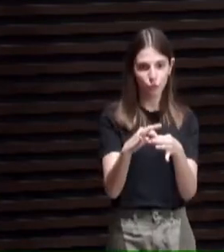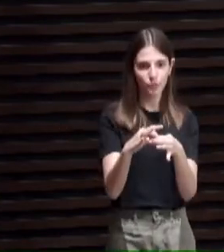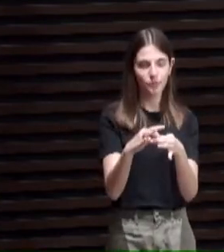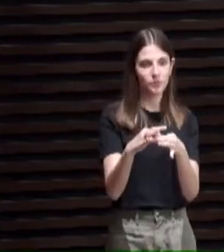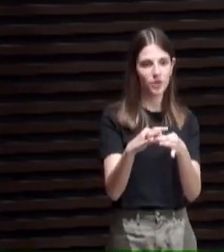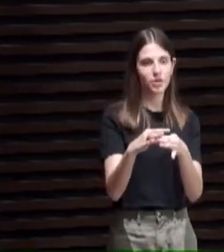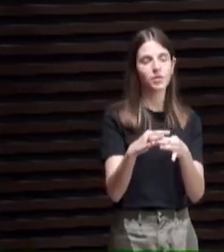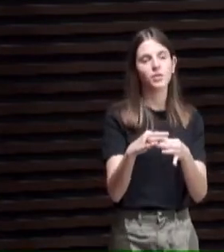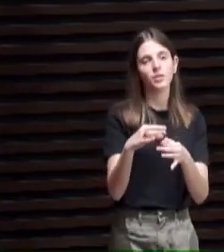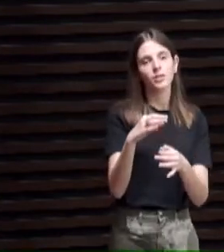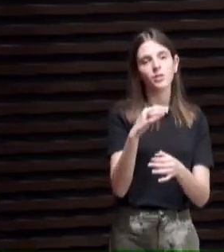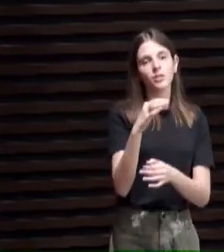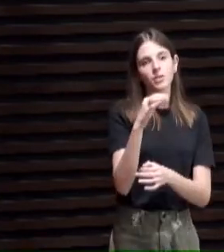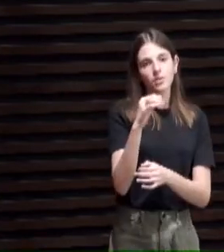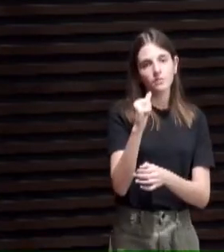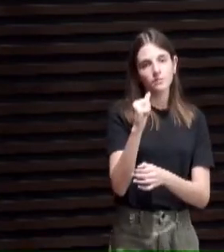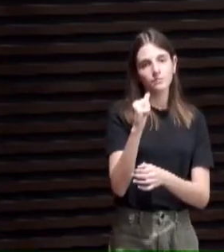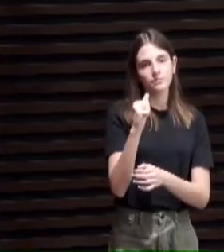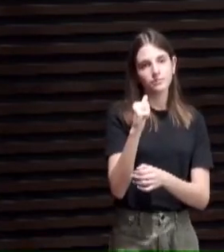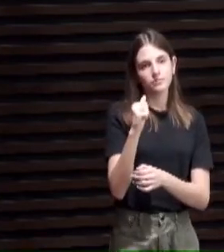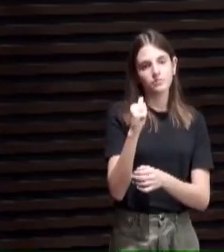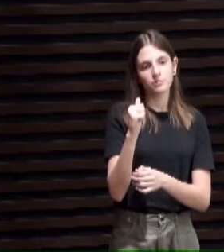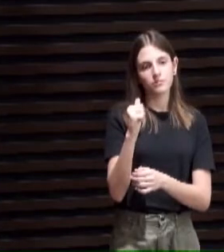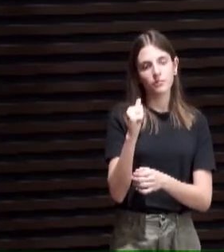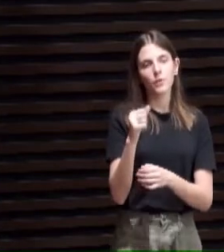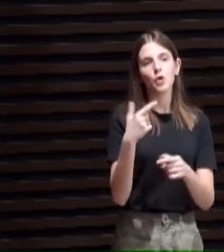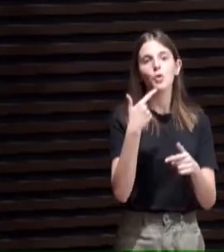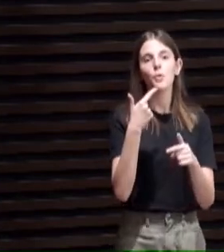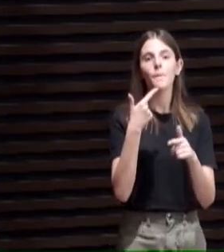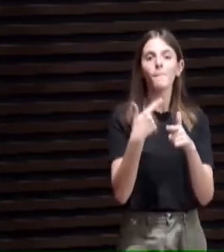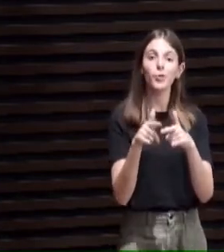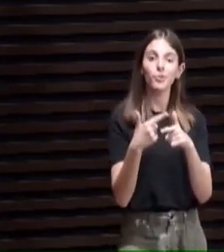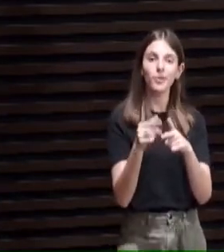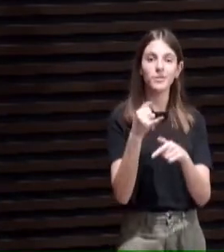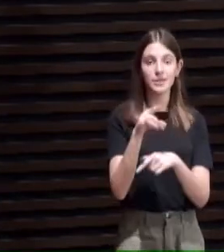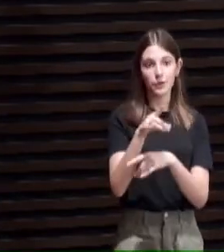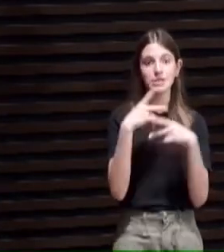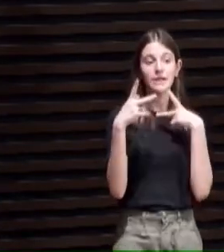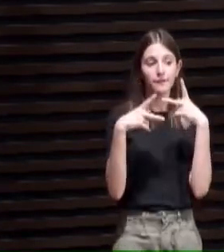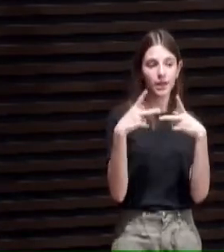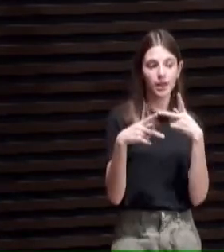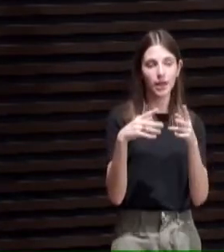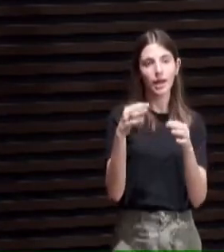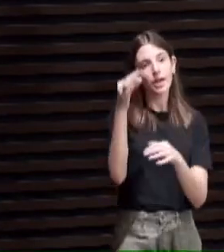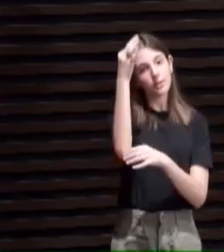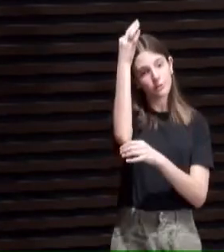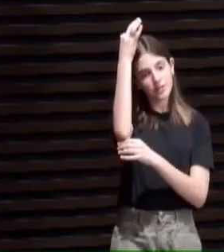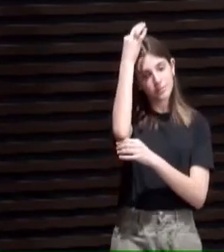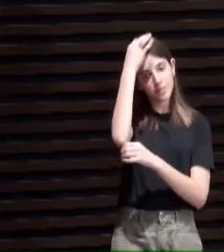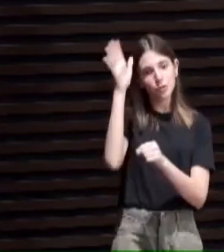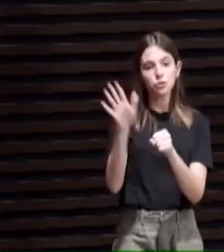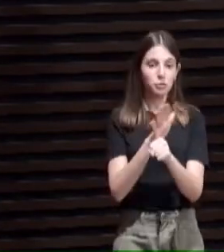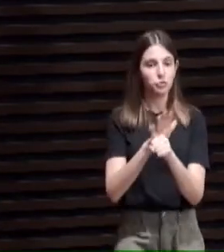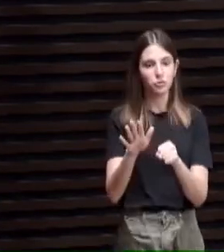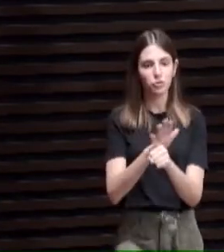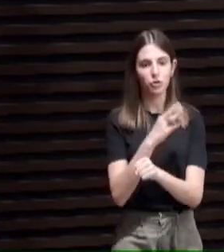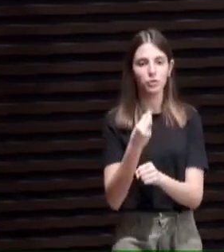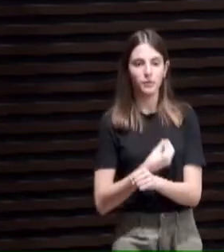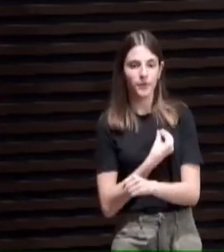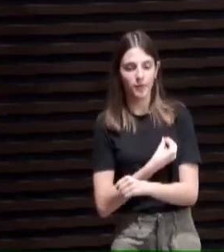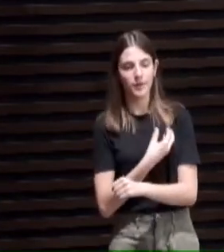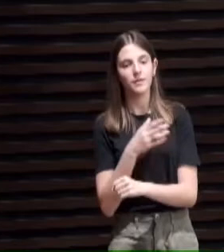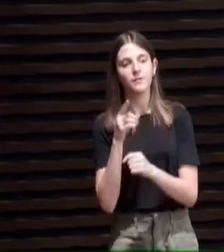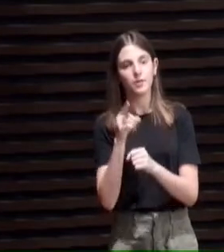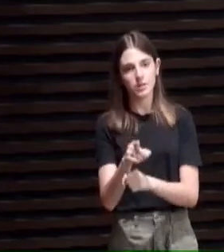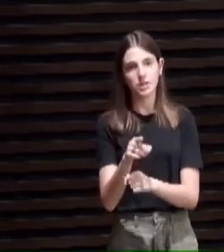dos termos, é só porque você vai entrar numa contradição. O problema é que se você afirmar que o Espírito todo habita em você, você entrou numa contradição. Você acabou